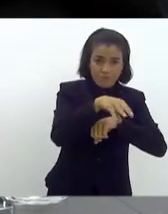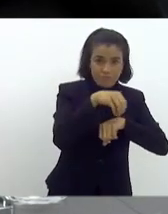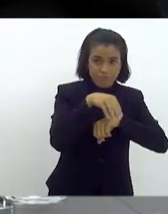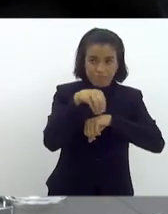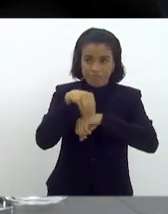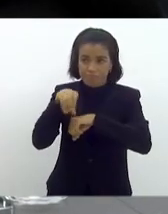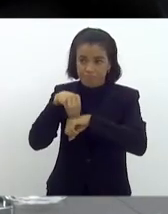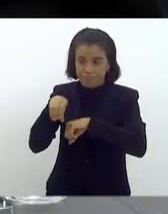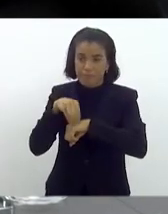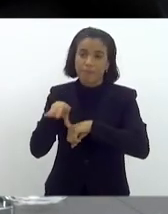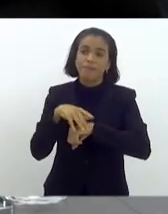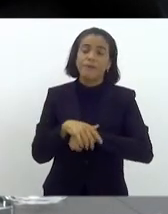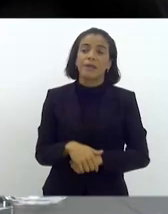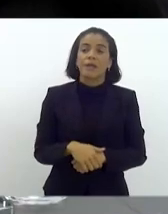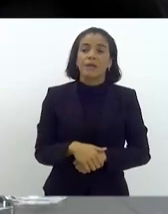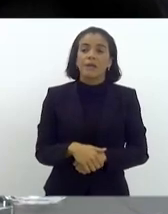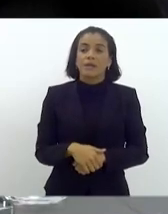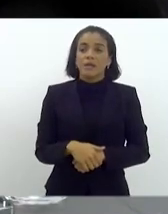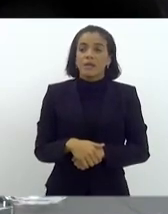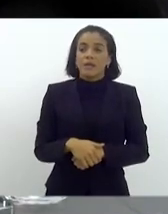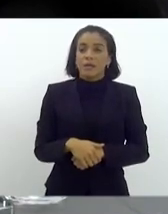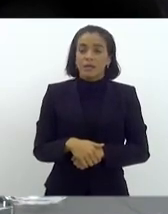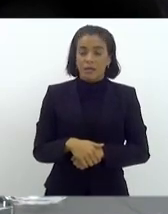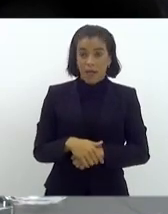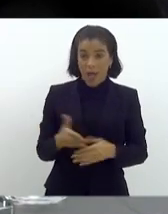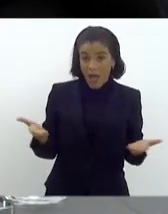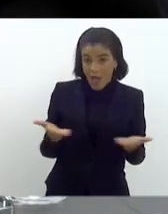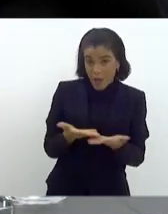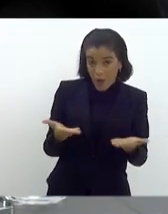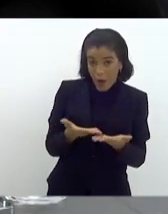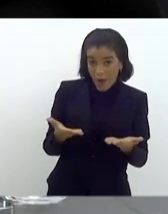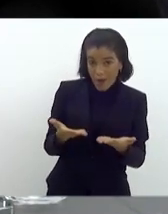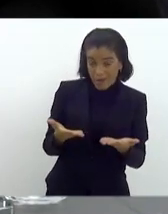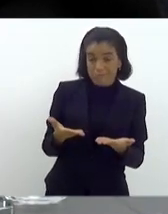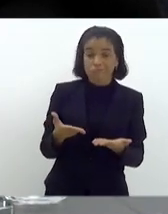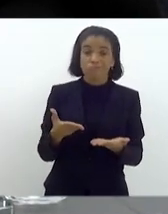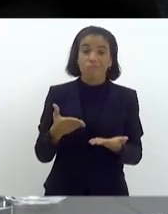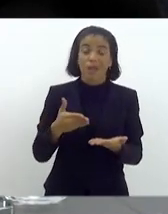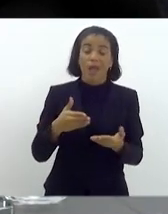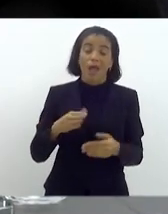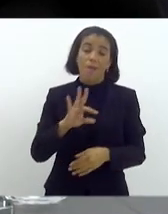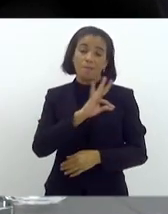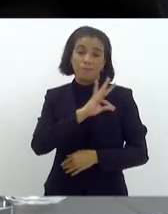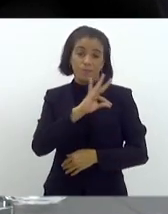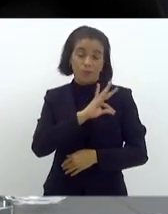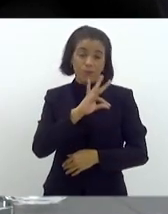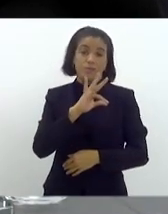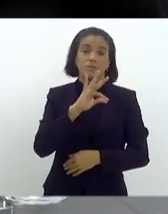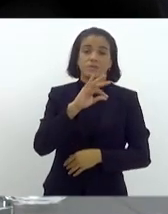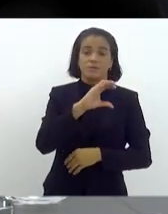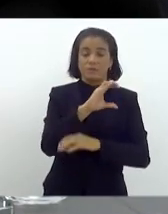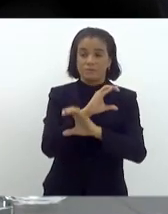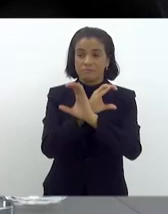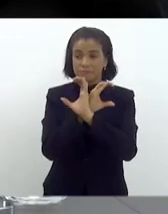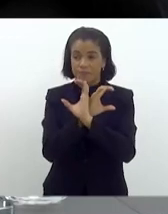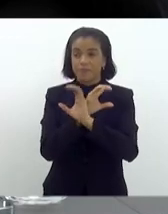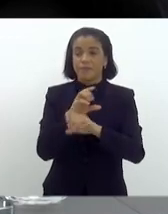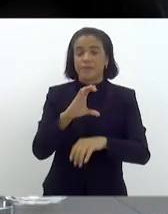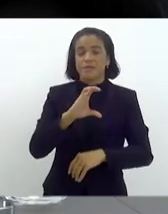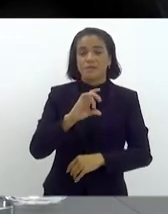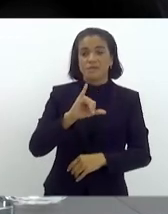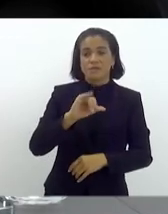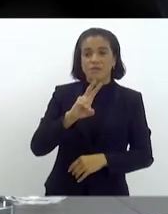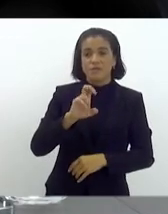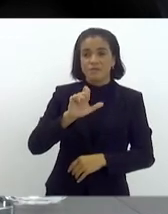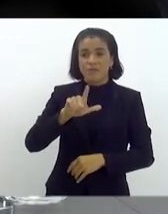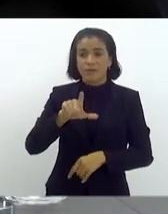já trazendo aqui tudo junto é na atual configuração da Polícia Civil a atribuição da delegacia da RCI